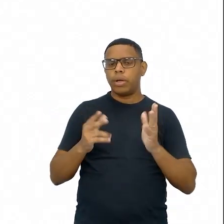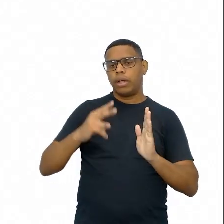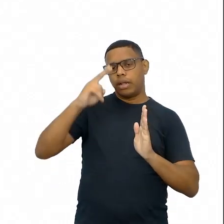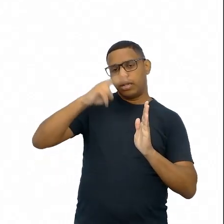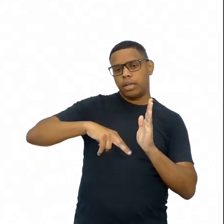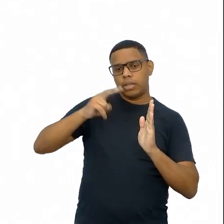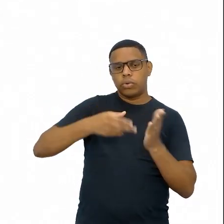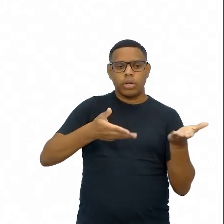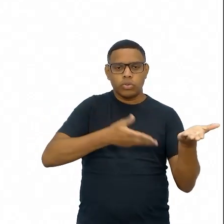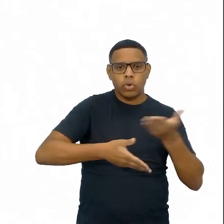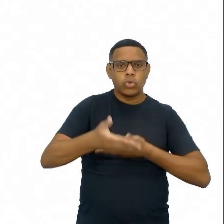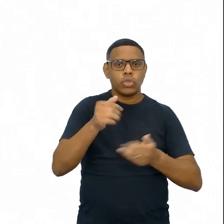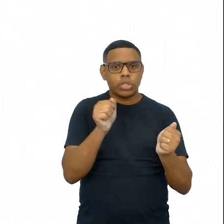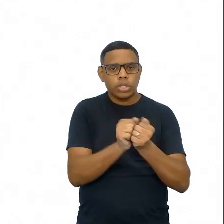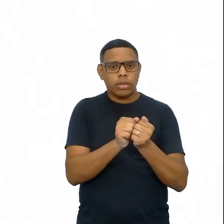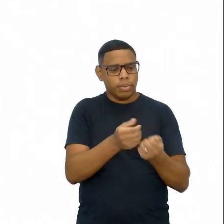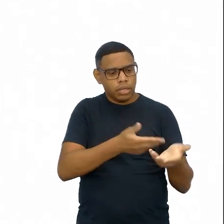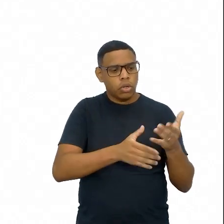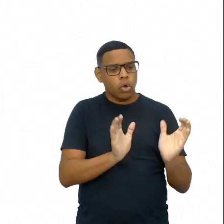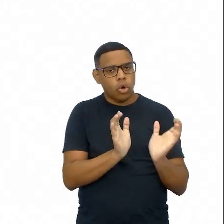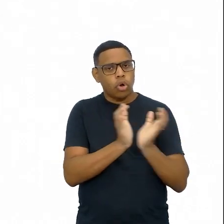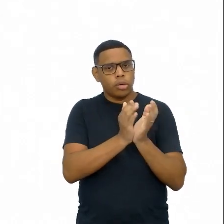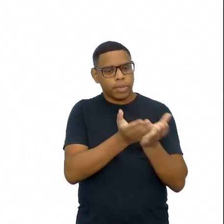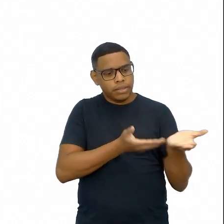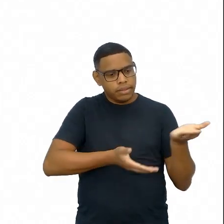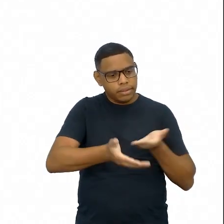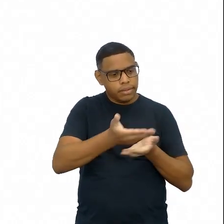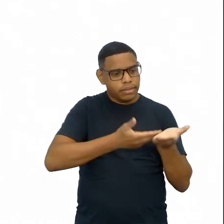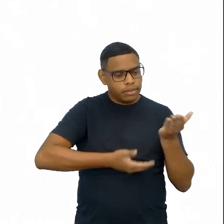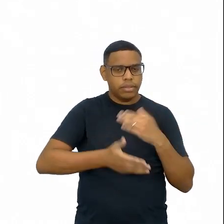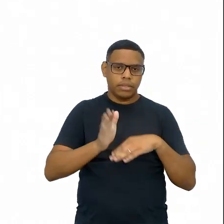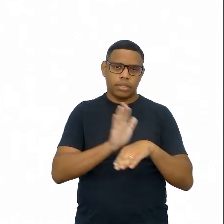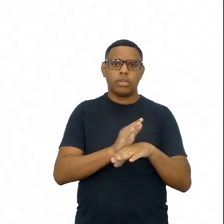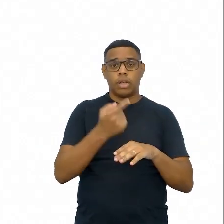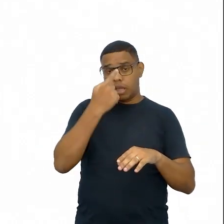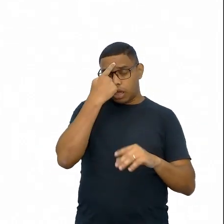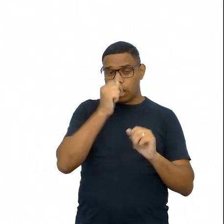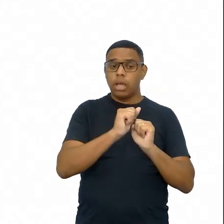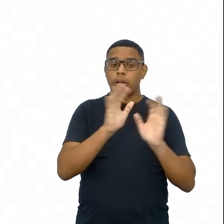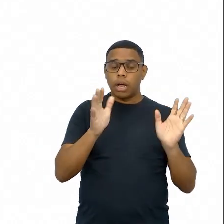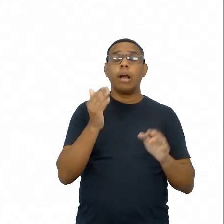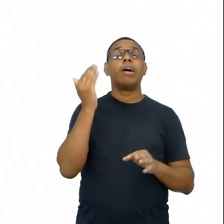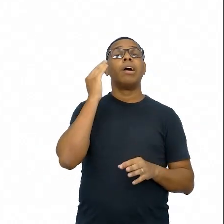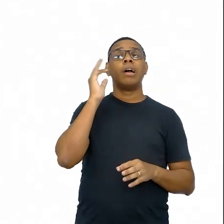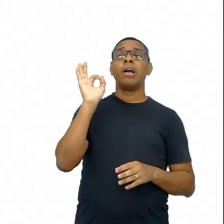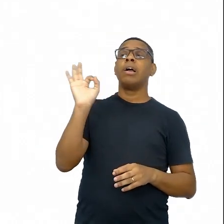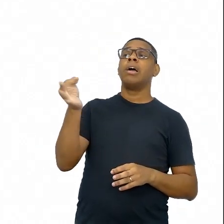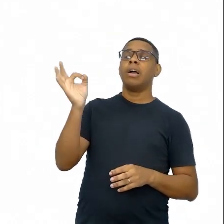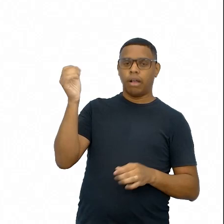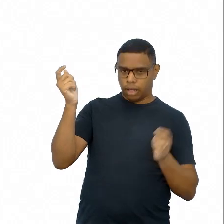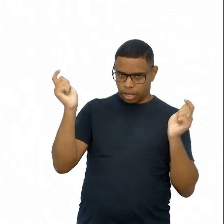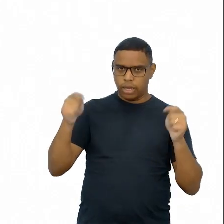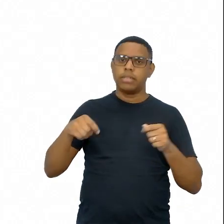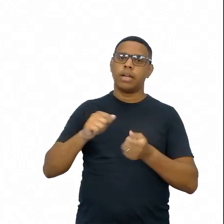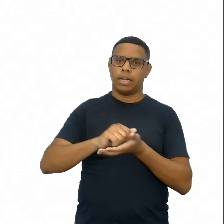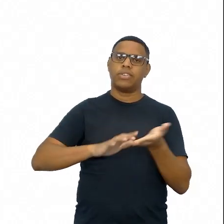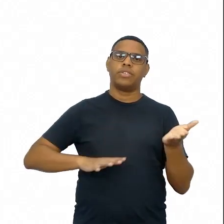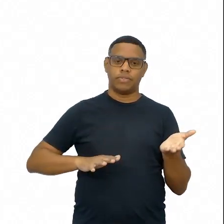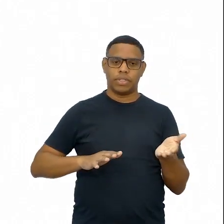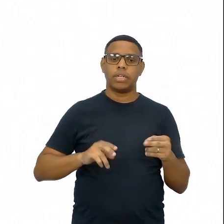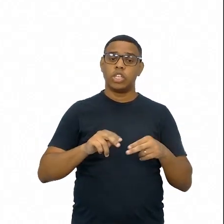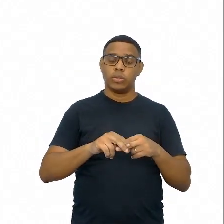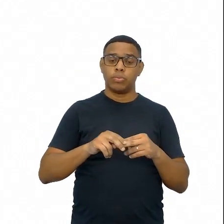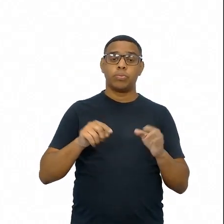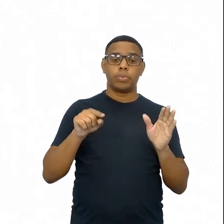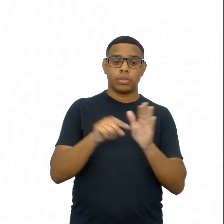leitura compartilhada, coletiva, enfim, eles têm que ter clareza do que farão, certo? Então, questione